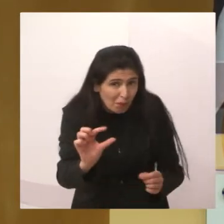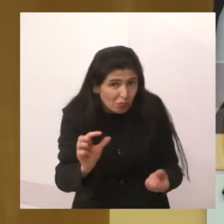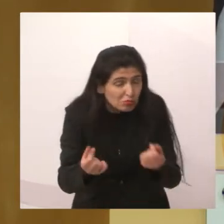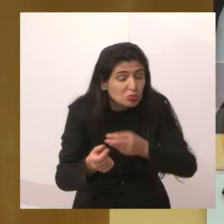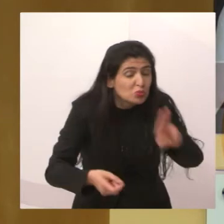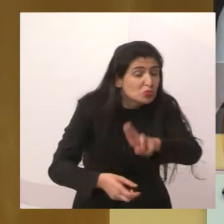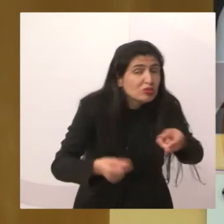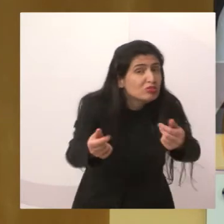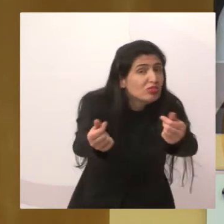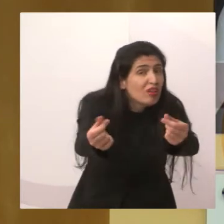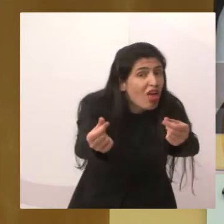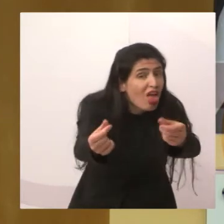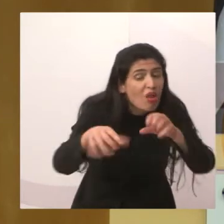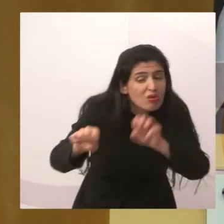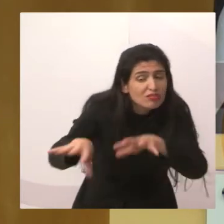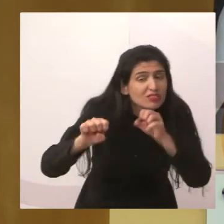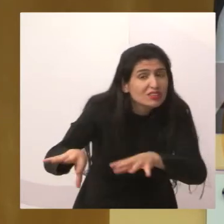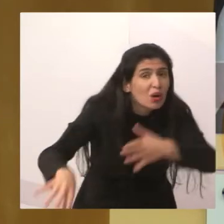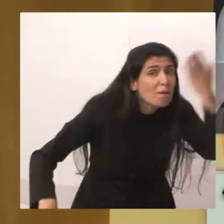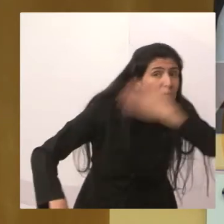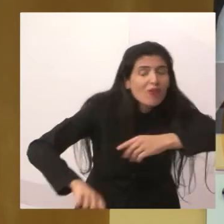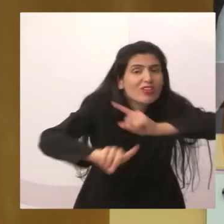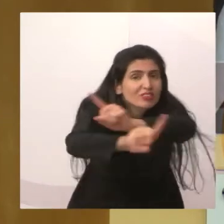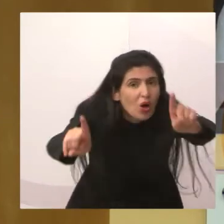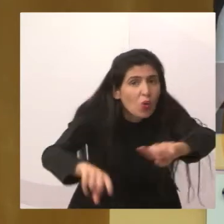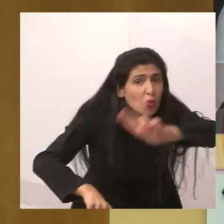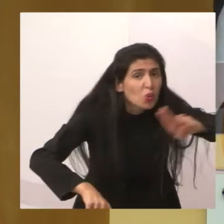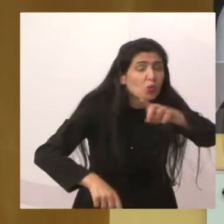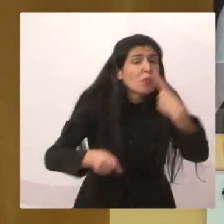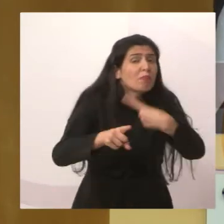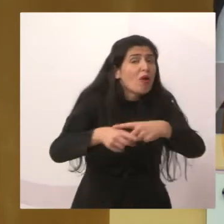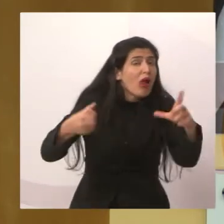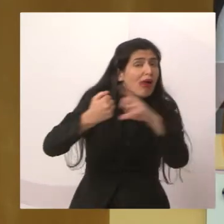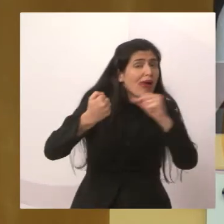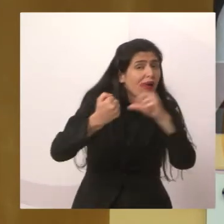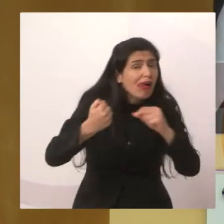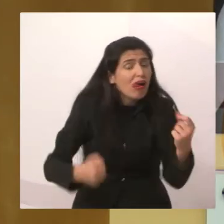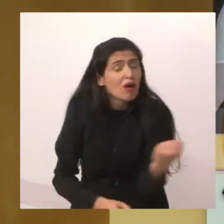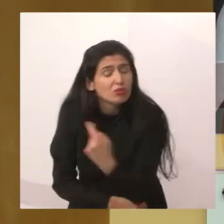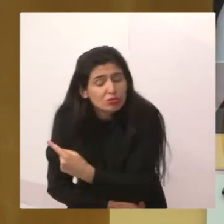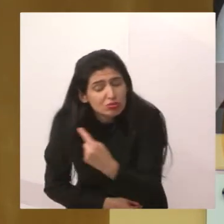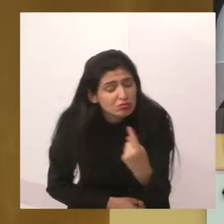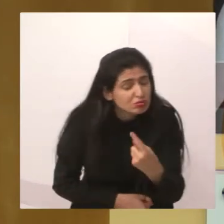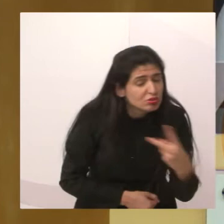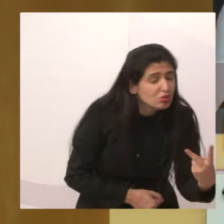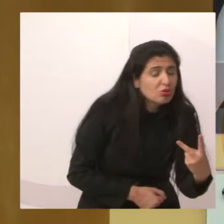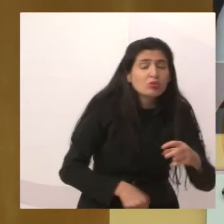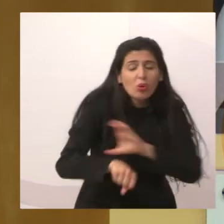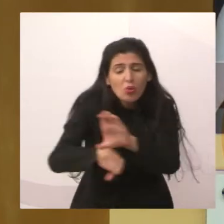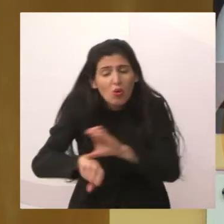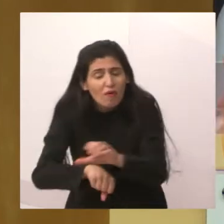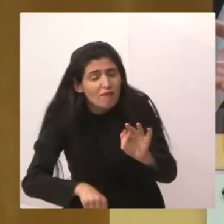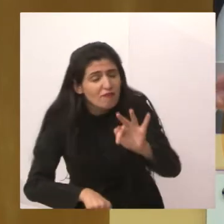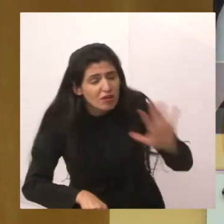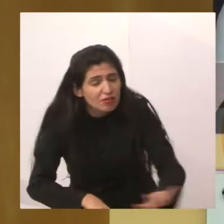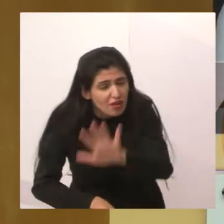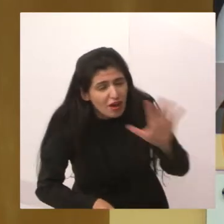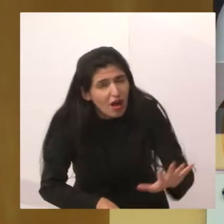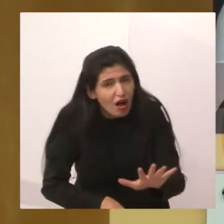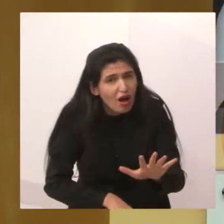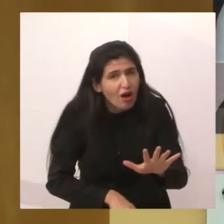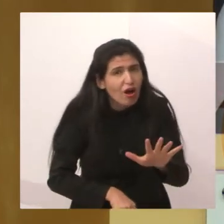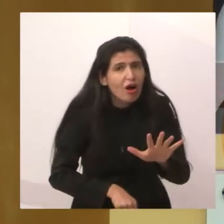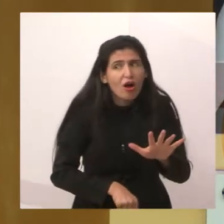do município, a educação. Conforme o artigo 212 da Constituição Federal, desculpa, vai acabar